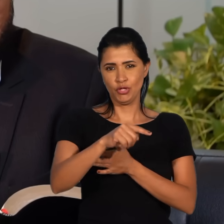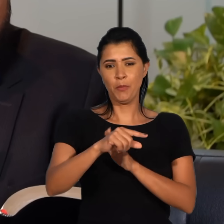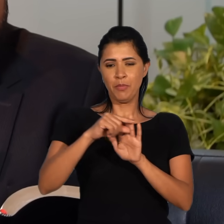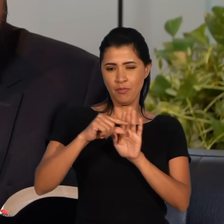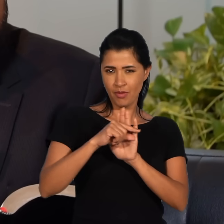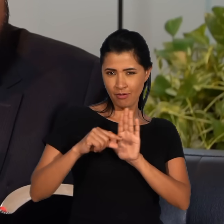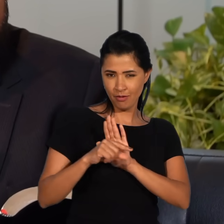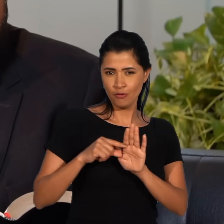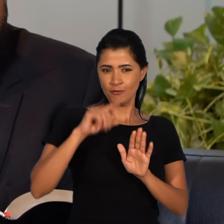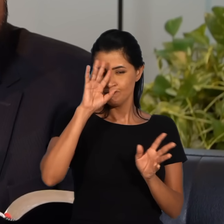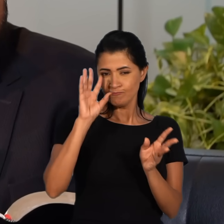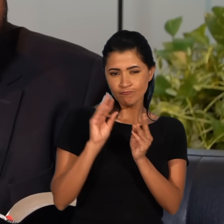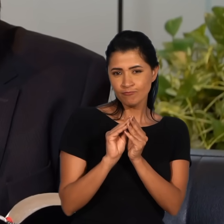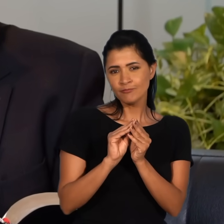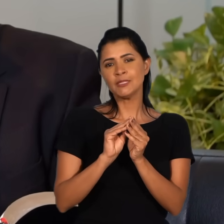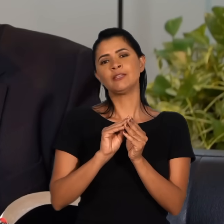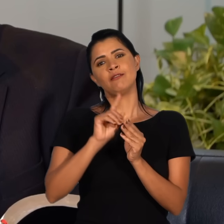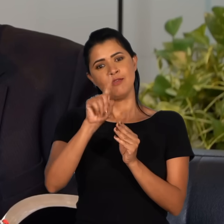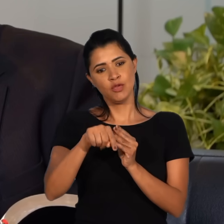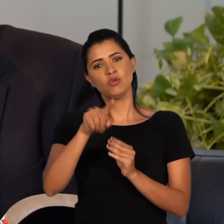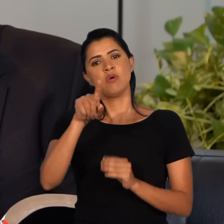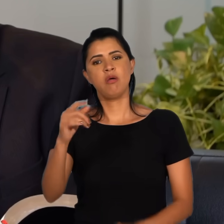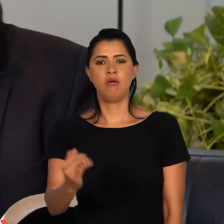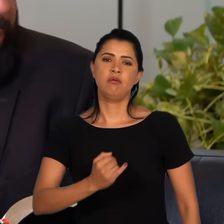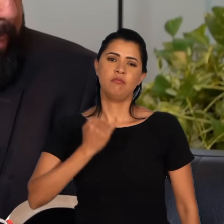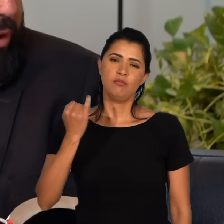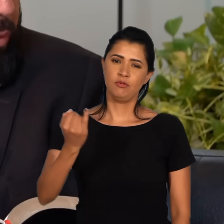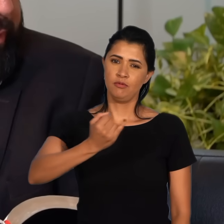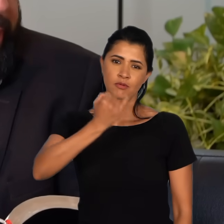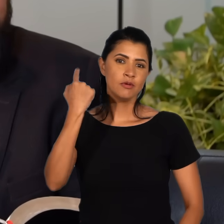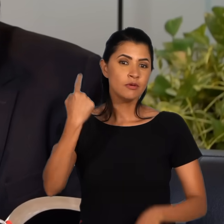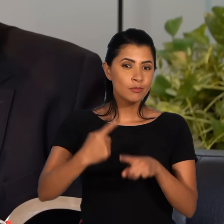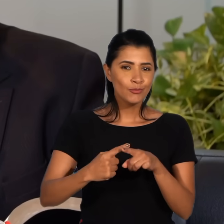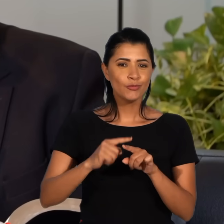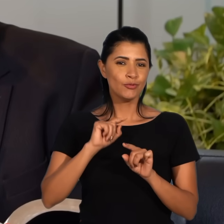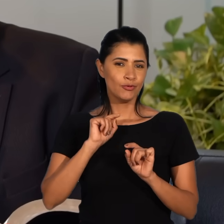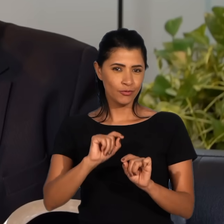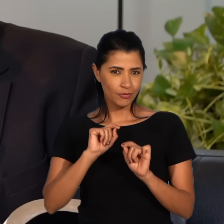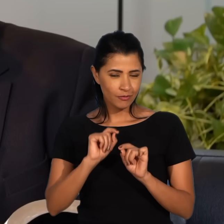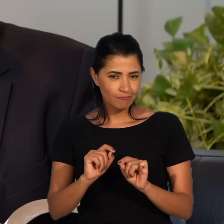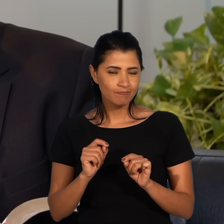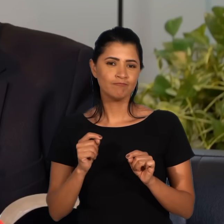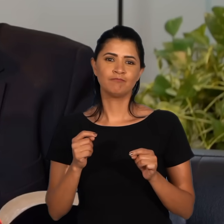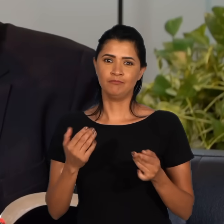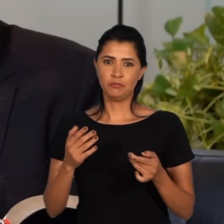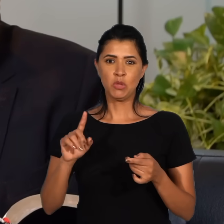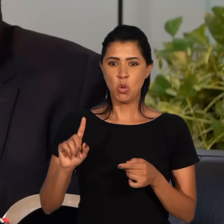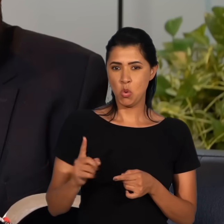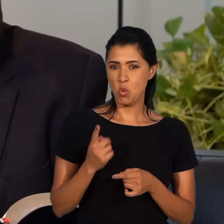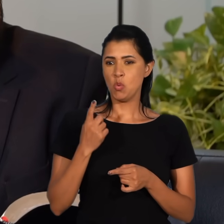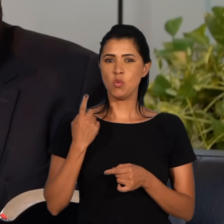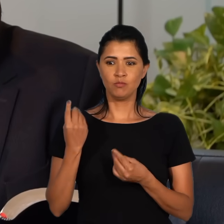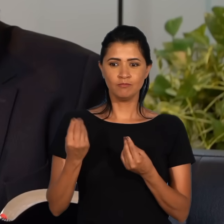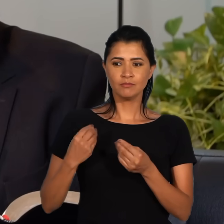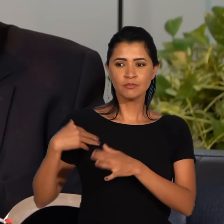partir desses primeiros Versículos e compreender isso é extremamente importante porque Ah um um